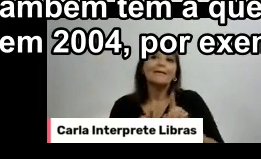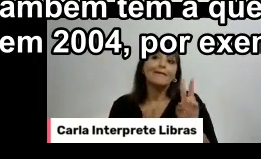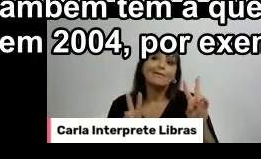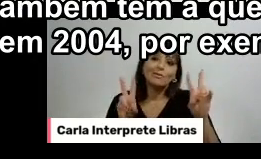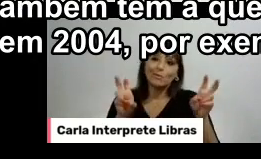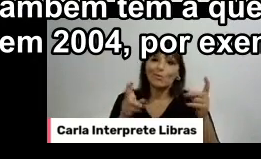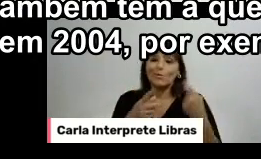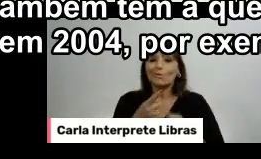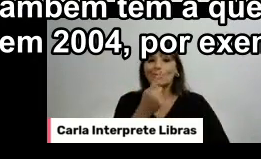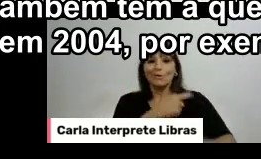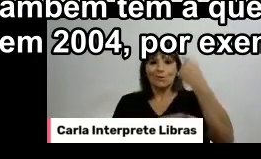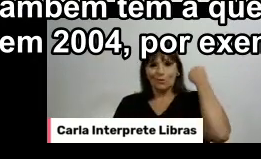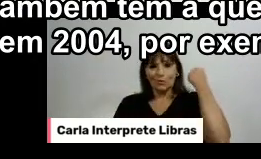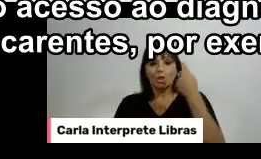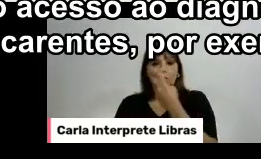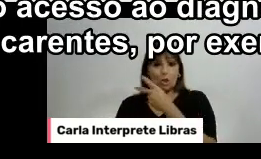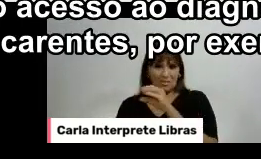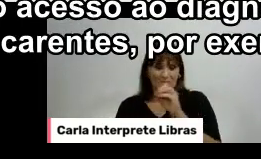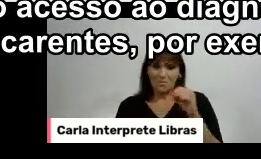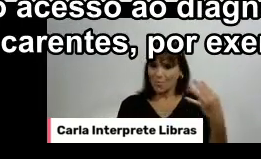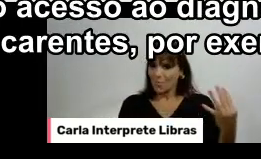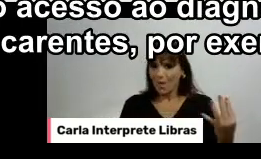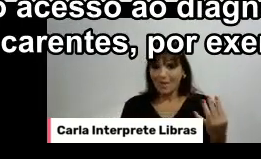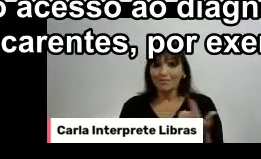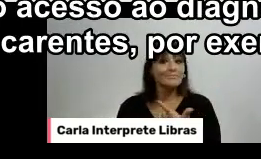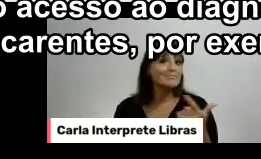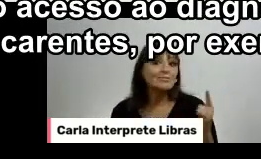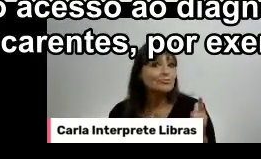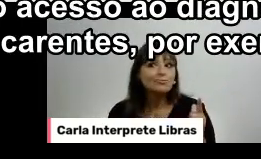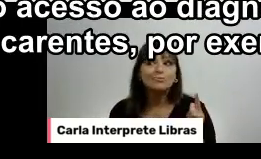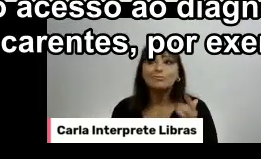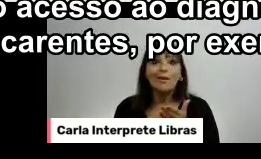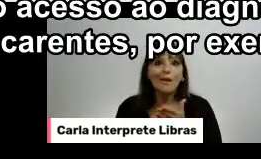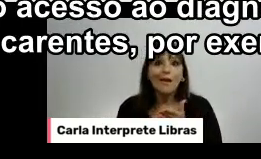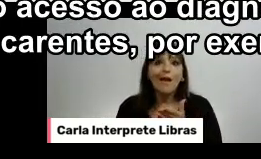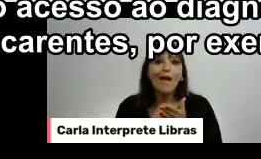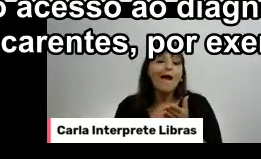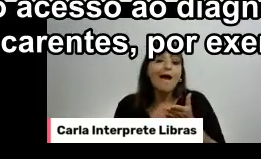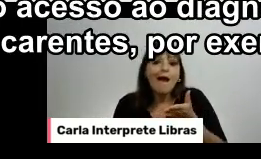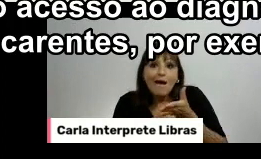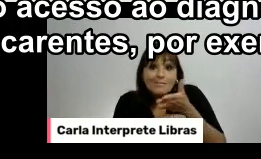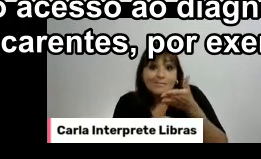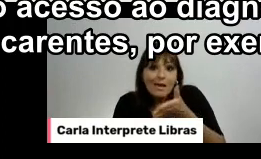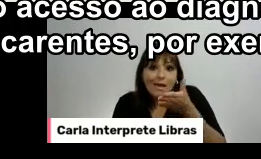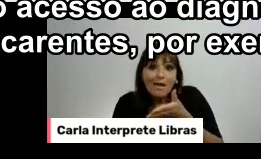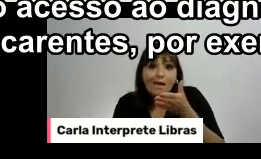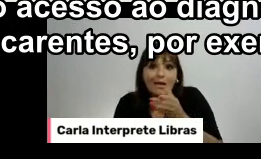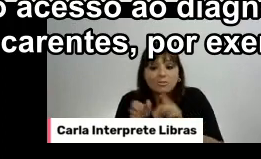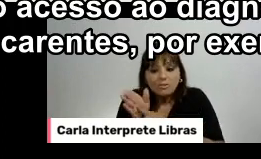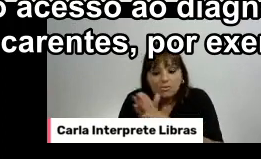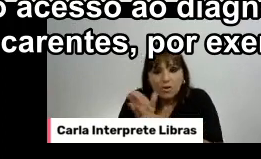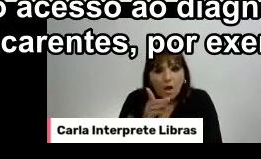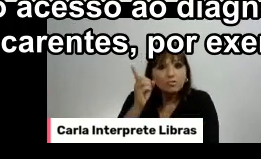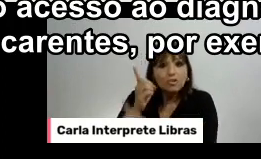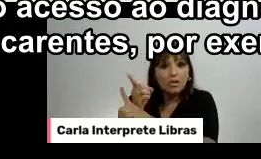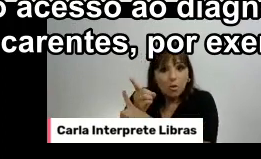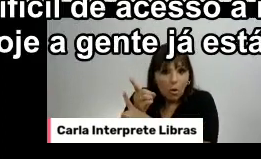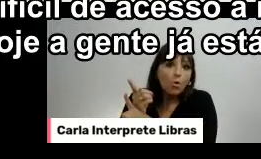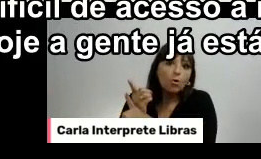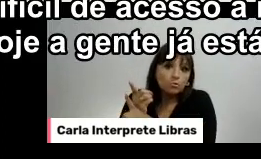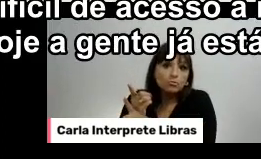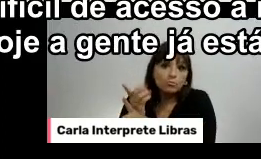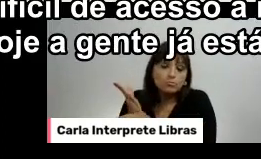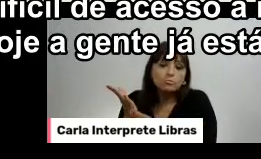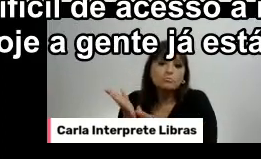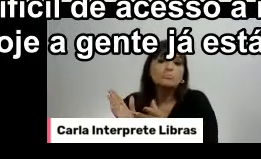ali em 2004, por exemplo, a gente não tinha tanto acesso ao diagnóstico. Em comunidades mais carentes, por exemplo, era um pouco